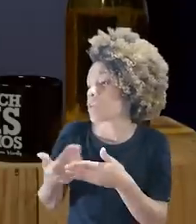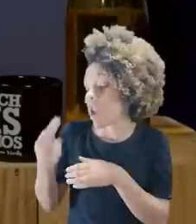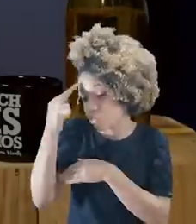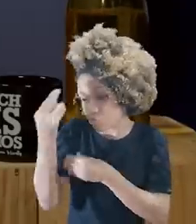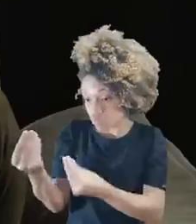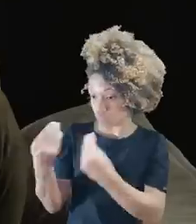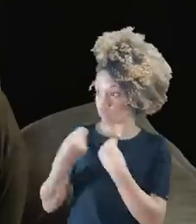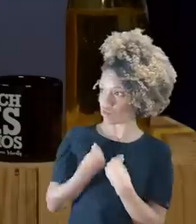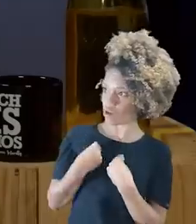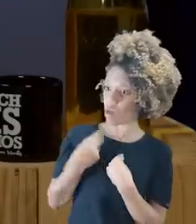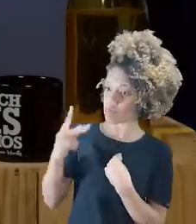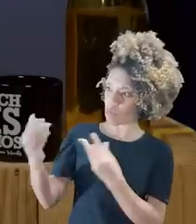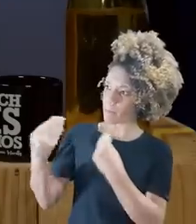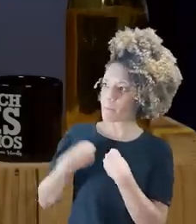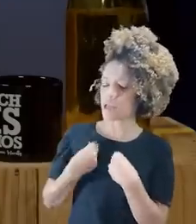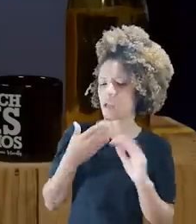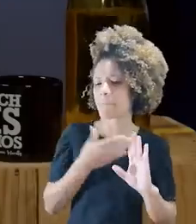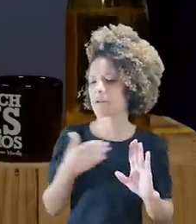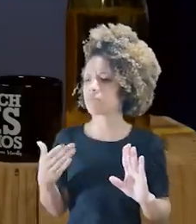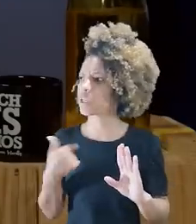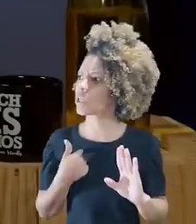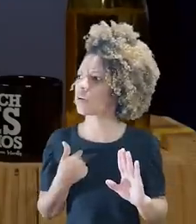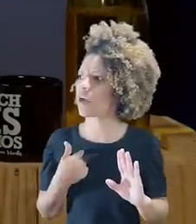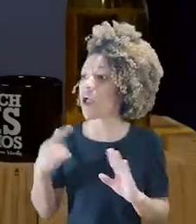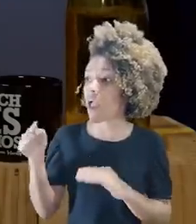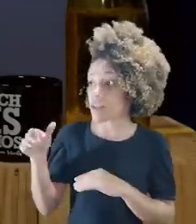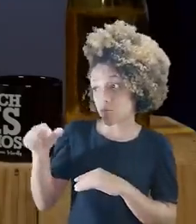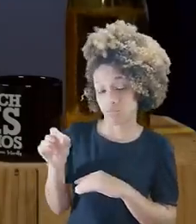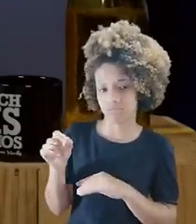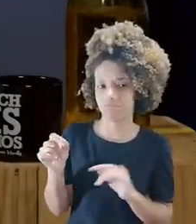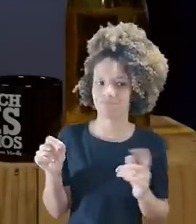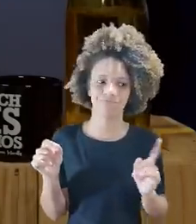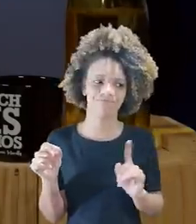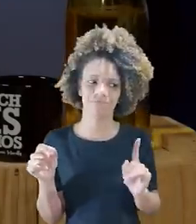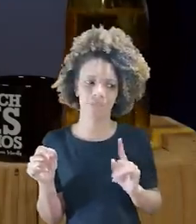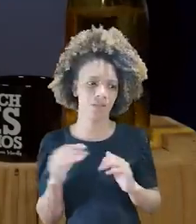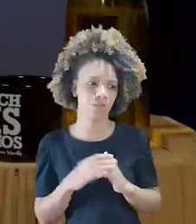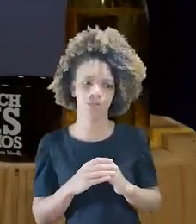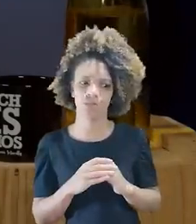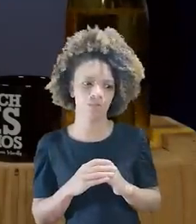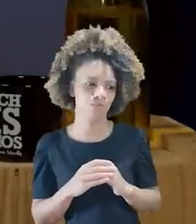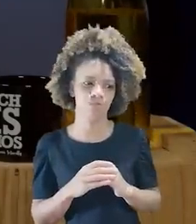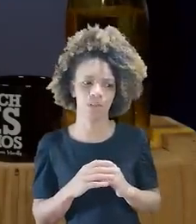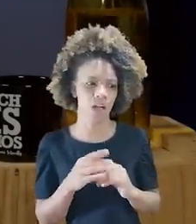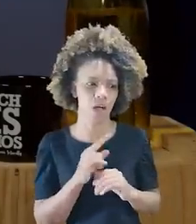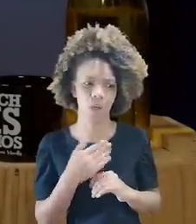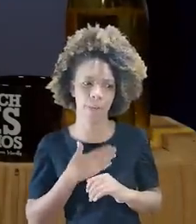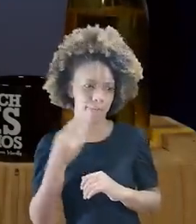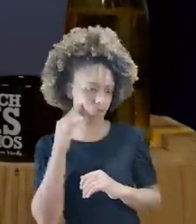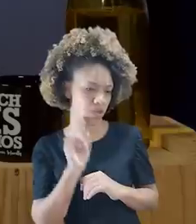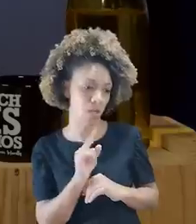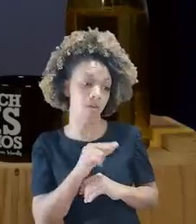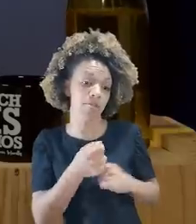dela aham E aí chegou uma hora que eu tive que ela teve que escolher falar não eu não não é mais Ah não é mais o meu sonho